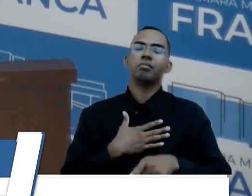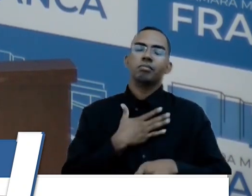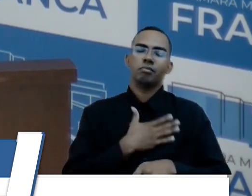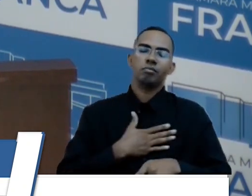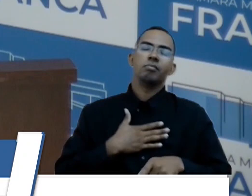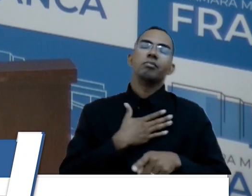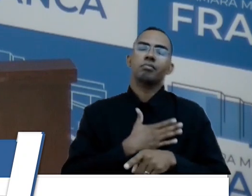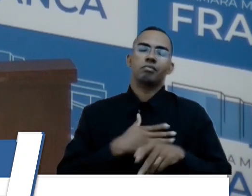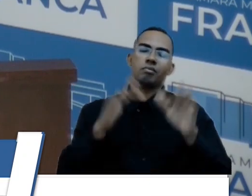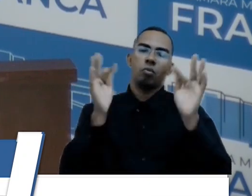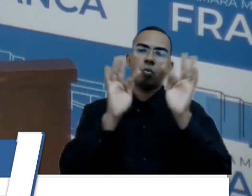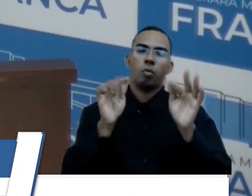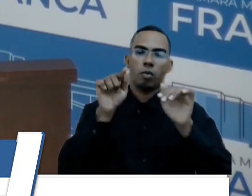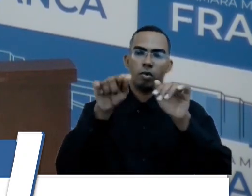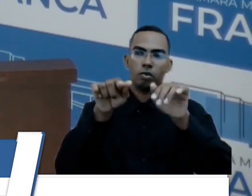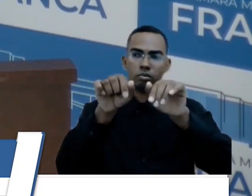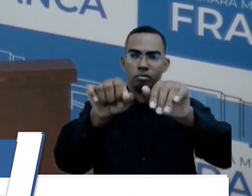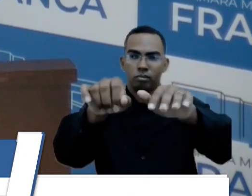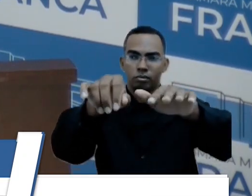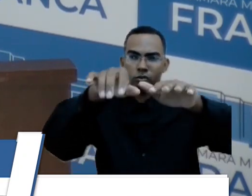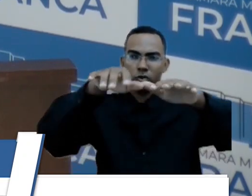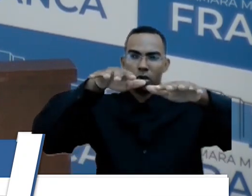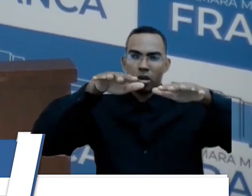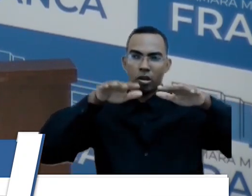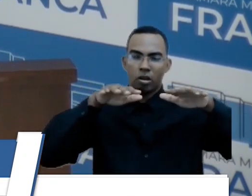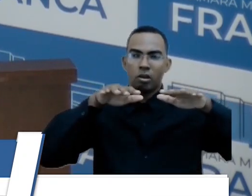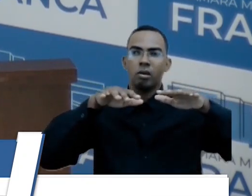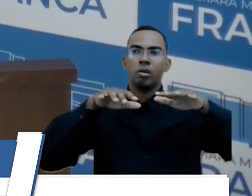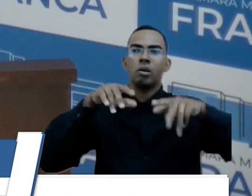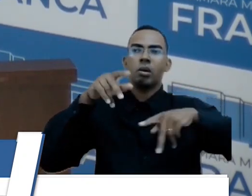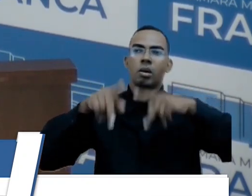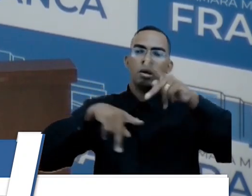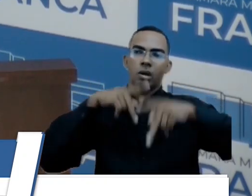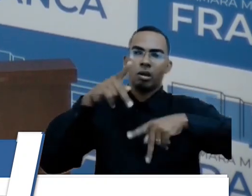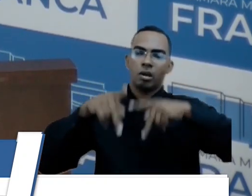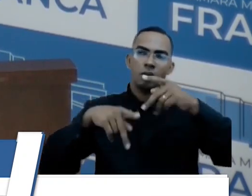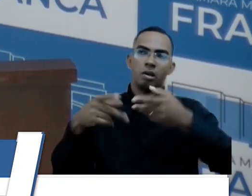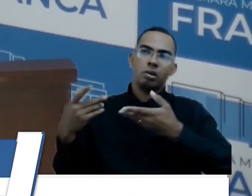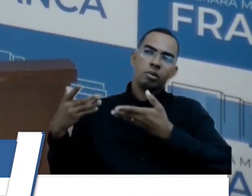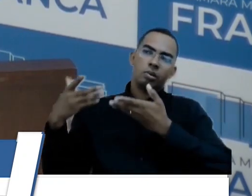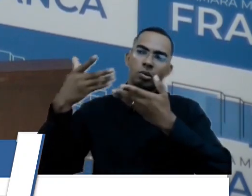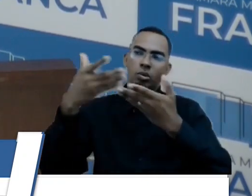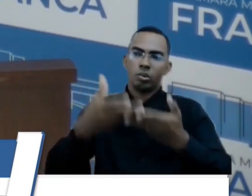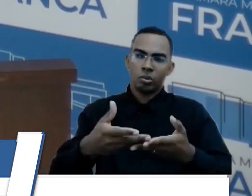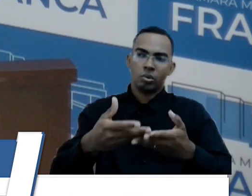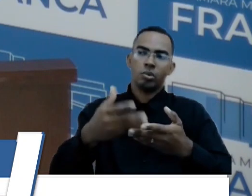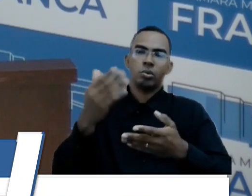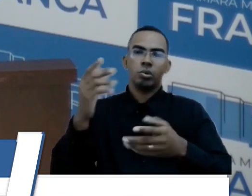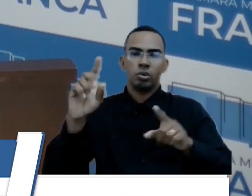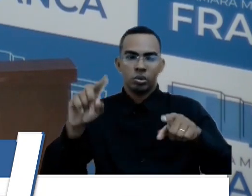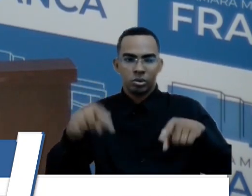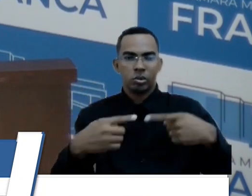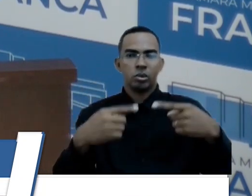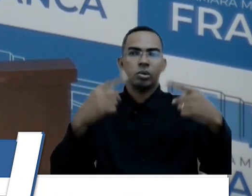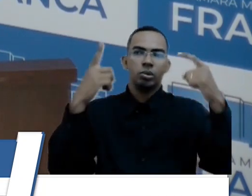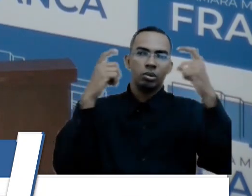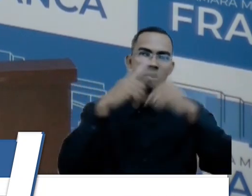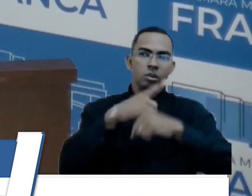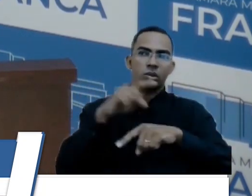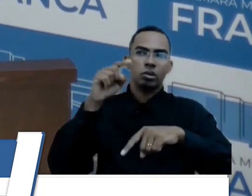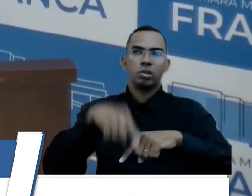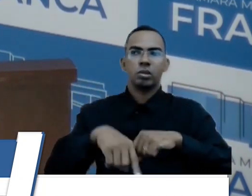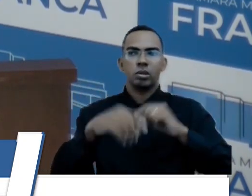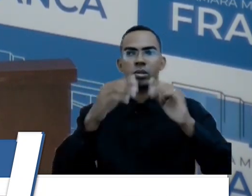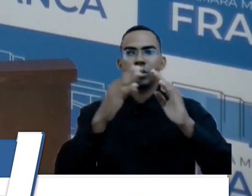ver esse plenário cheio, com a população trazendo as suas dores. Também estavam aqui moradores de